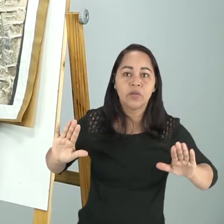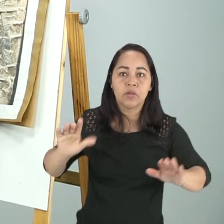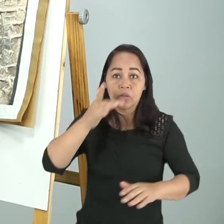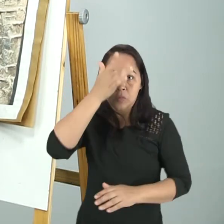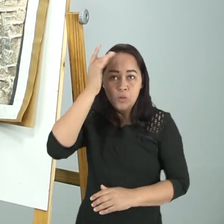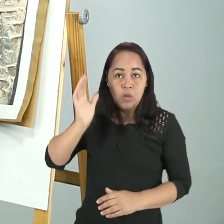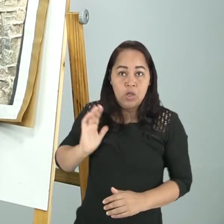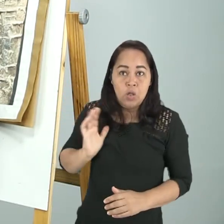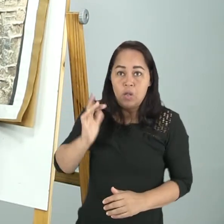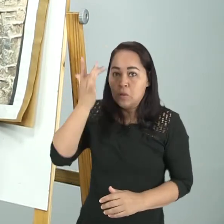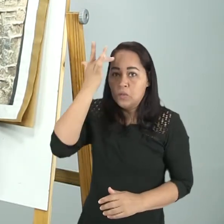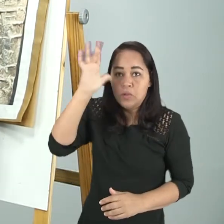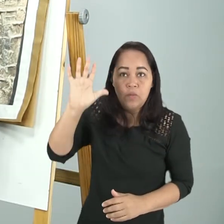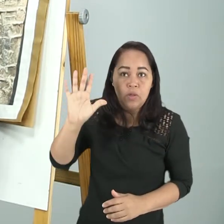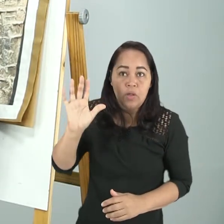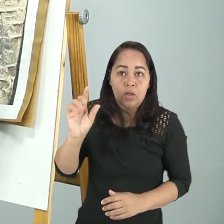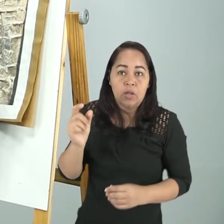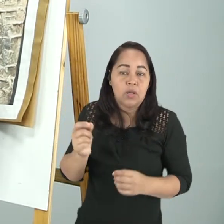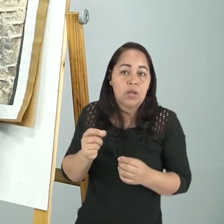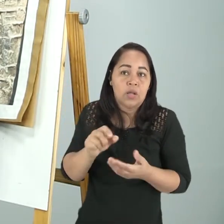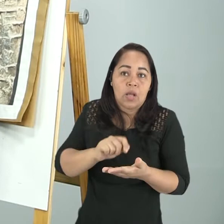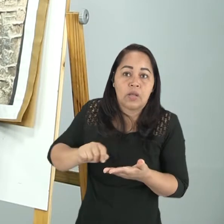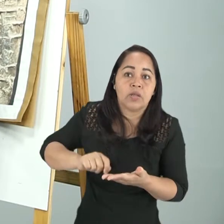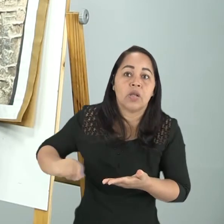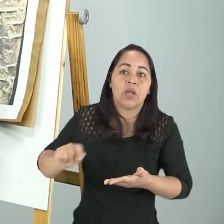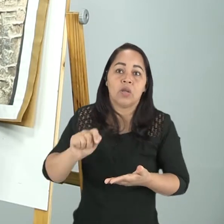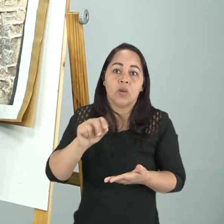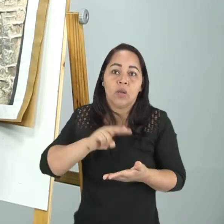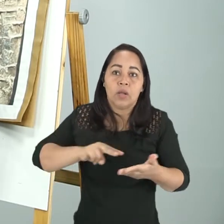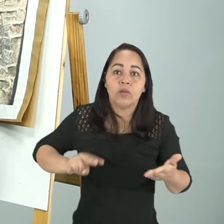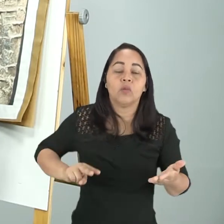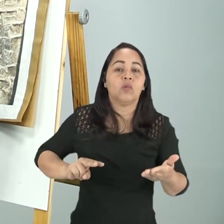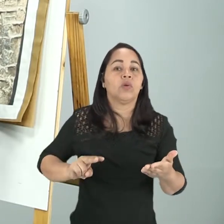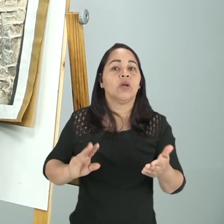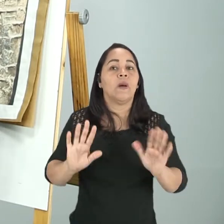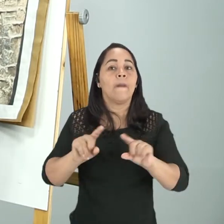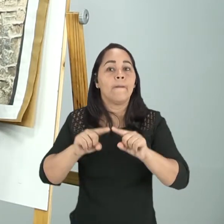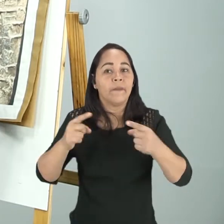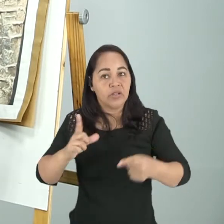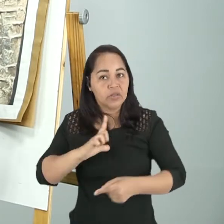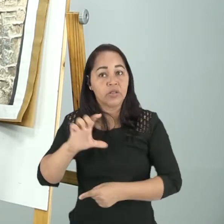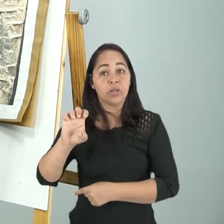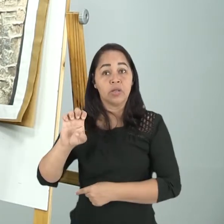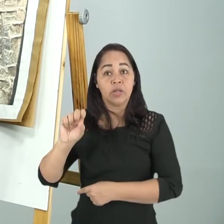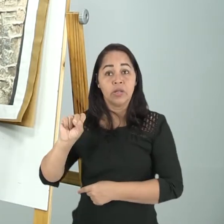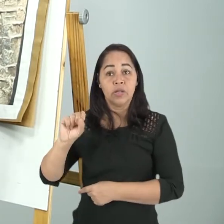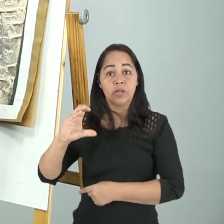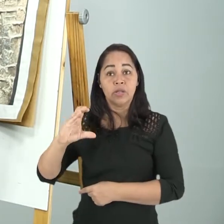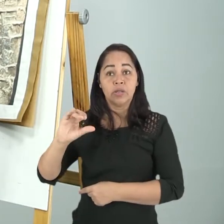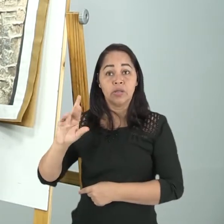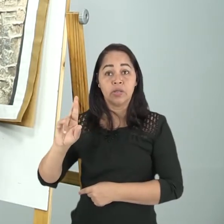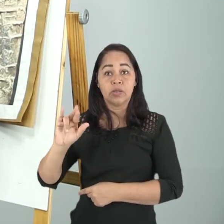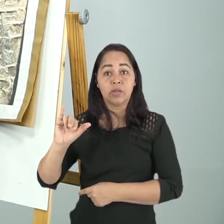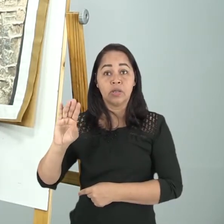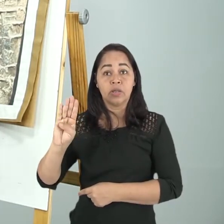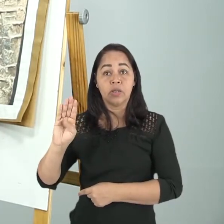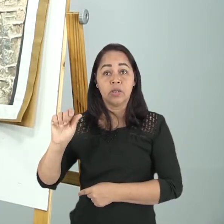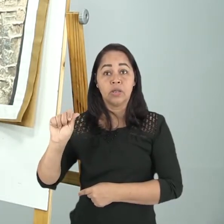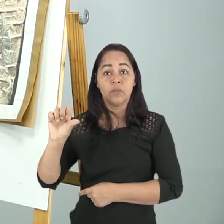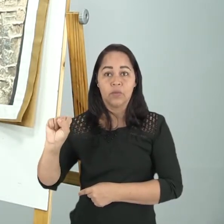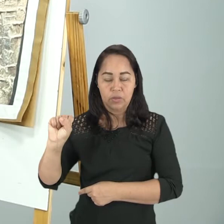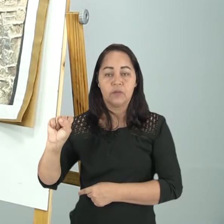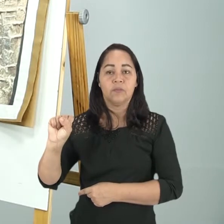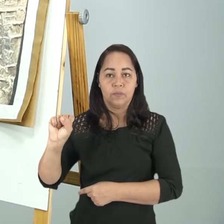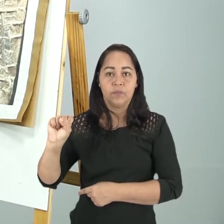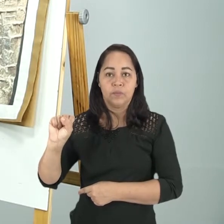de fato disso tudo, sabe? Que era direito deles, mas às vezes eles deixavam para os escribas, que era quase somente